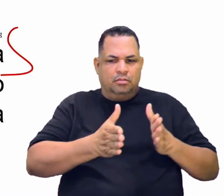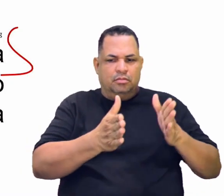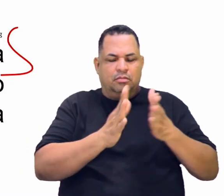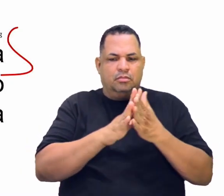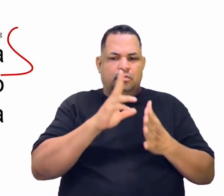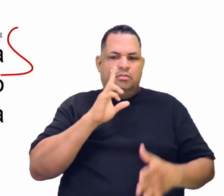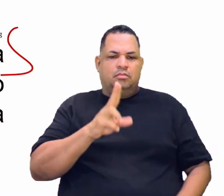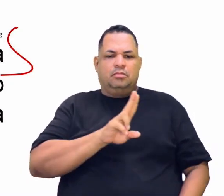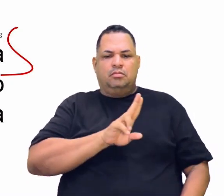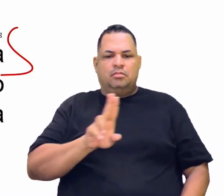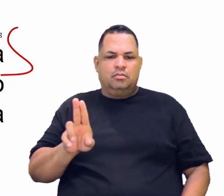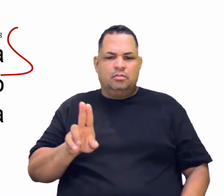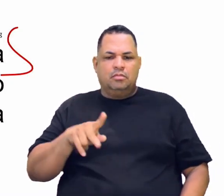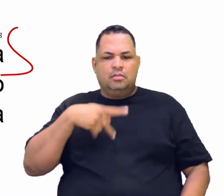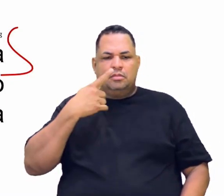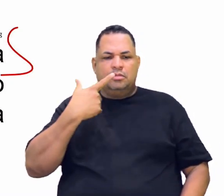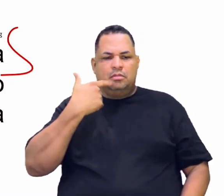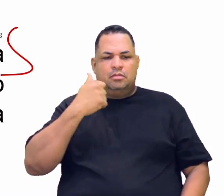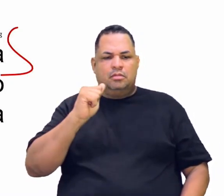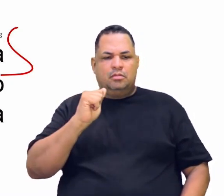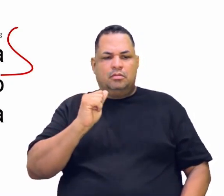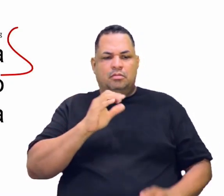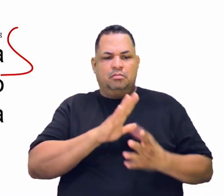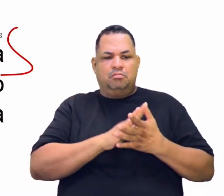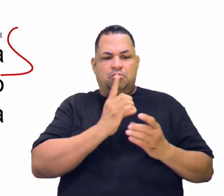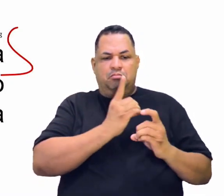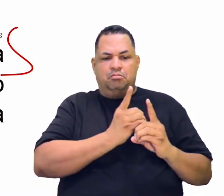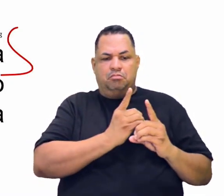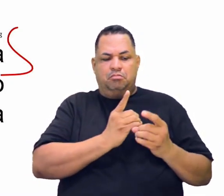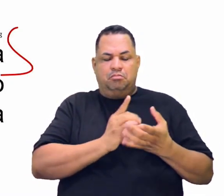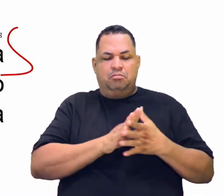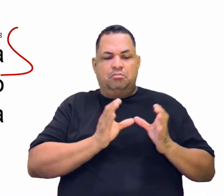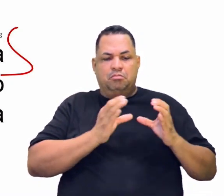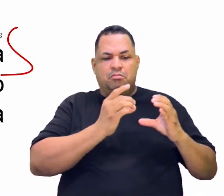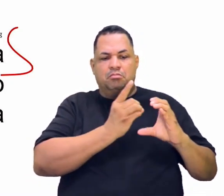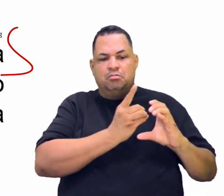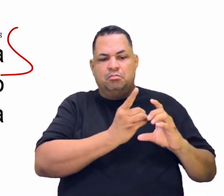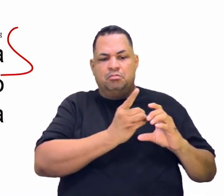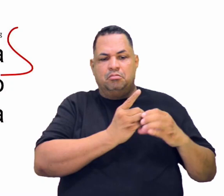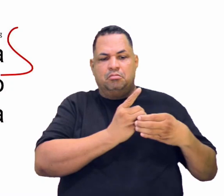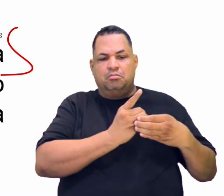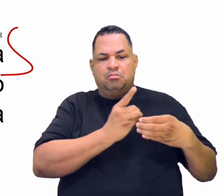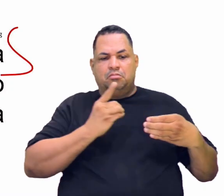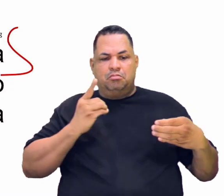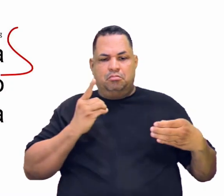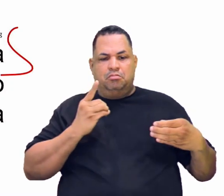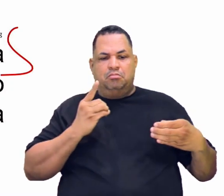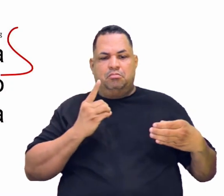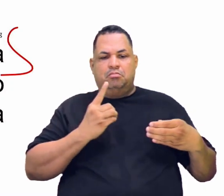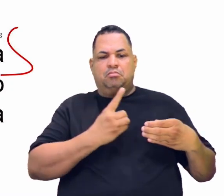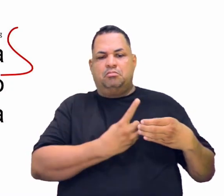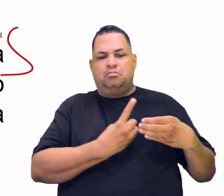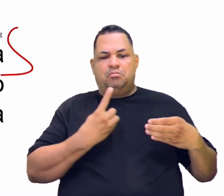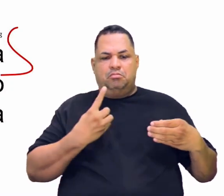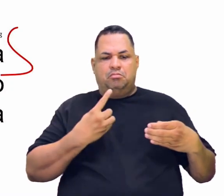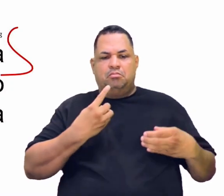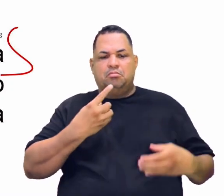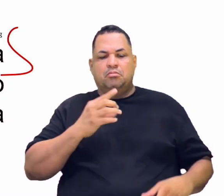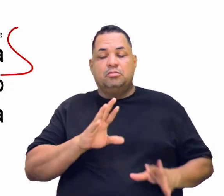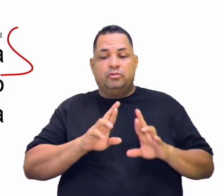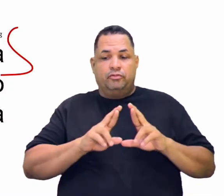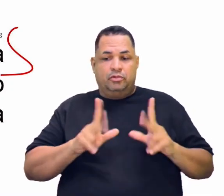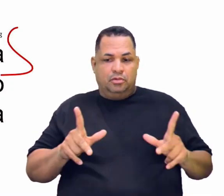nome. Fala uma língua isolada da família dos Texapacura.